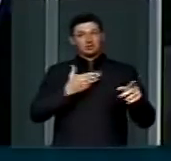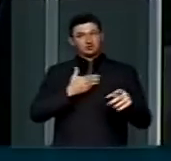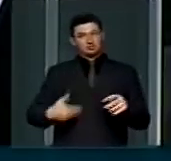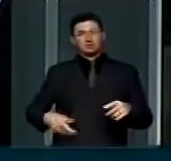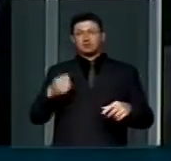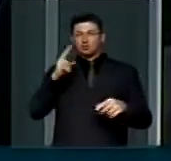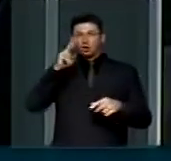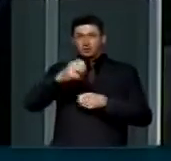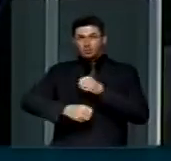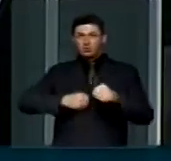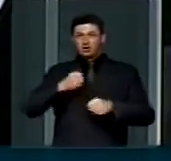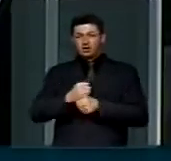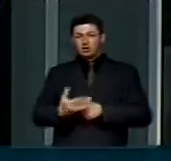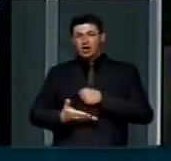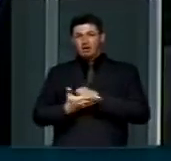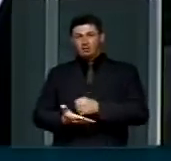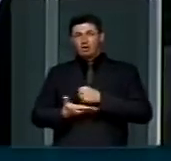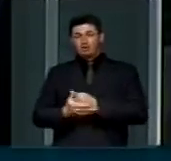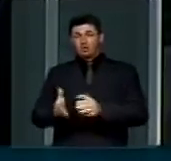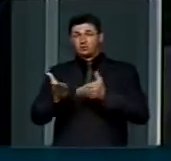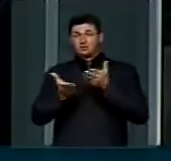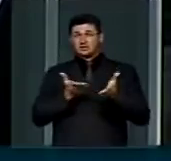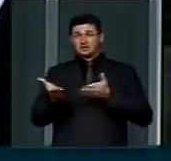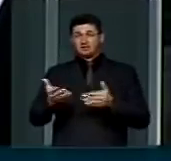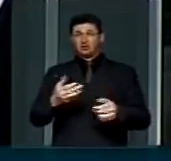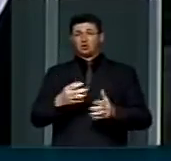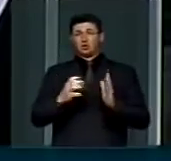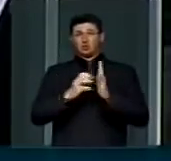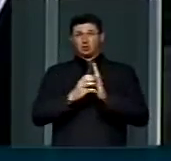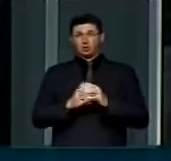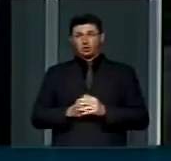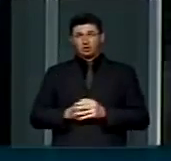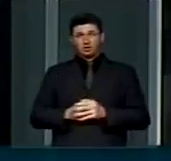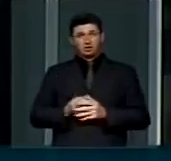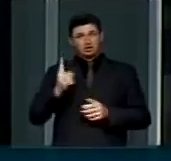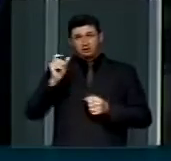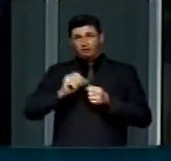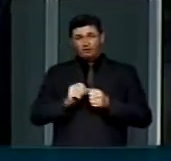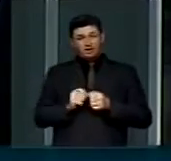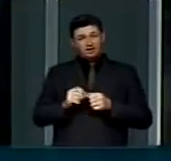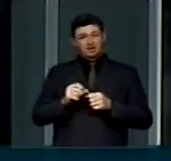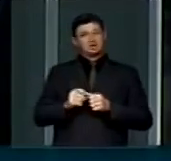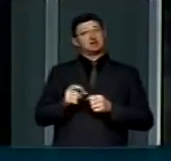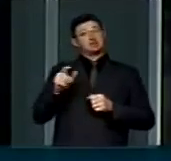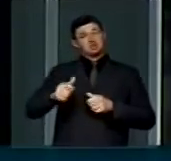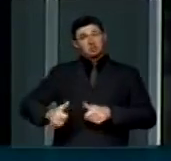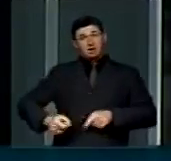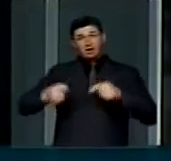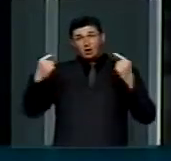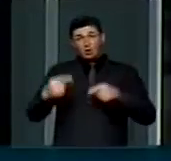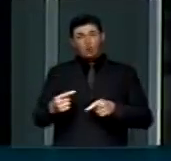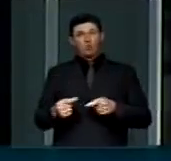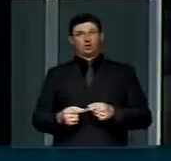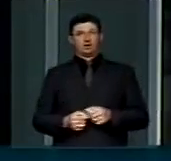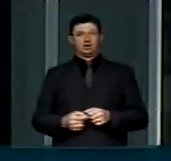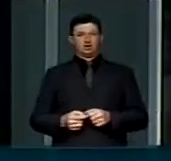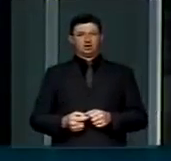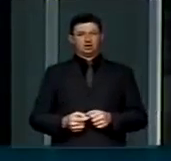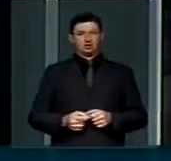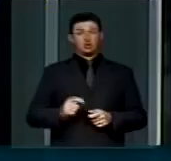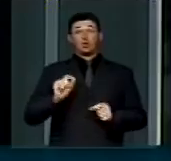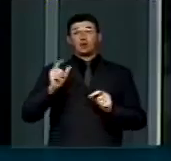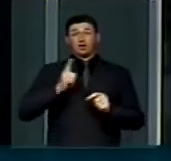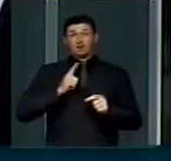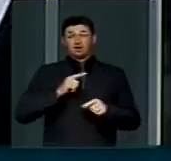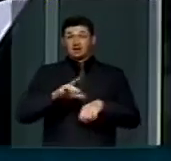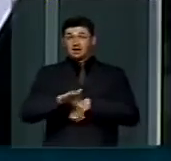rever anualmente o subsídio e o salário dos servidores. Nem isso o governo está fazendo. Isso é uma afronta aos princípios que está previsto